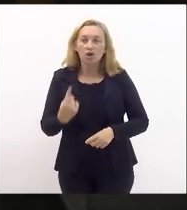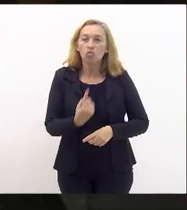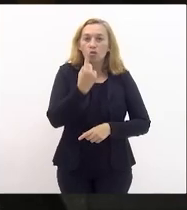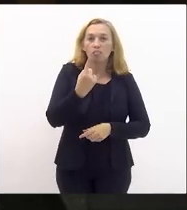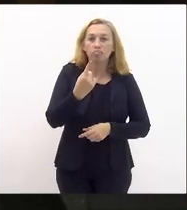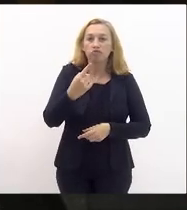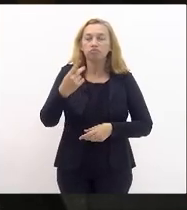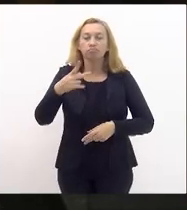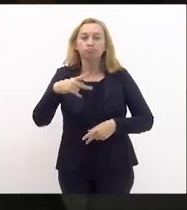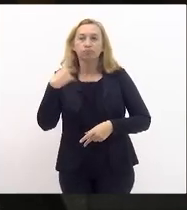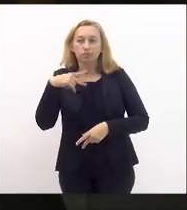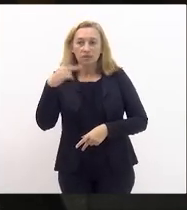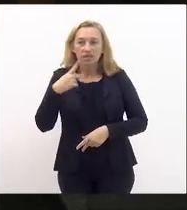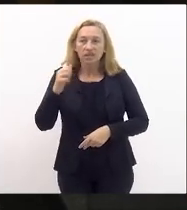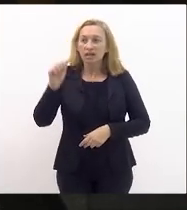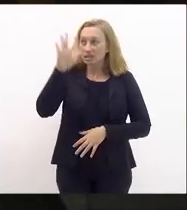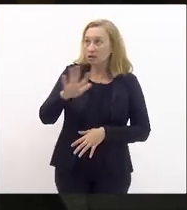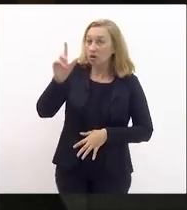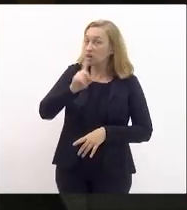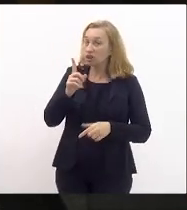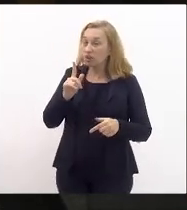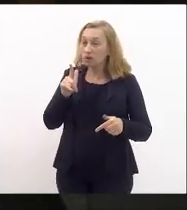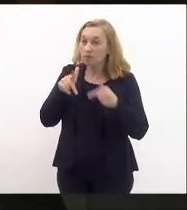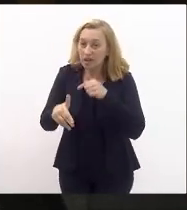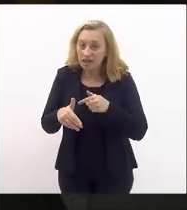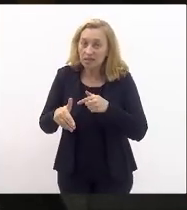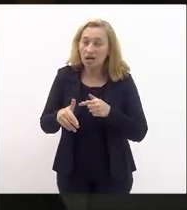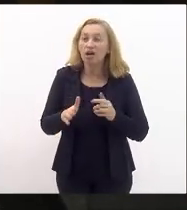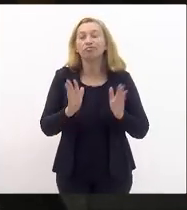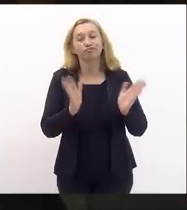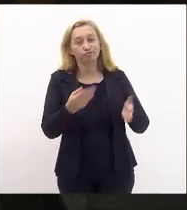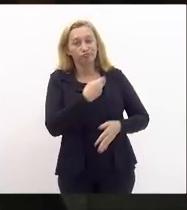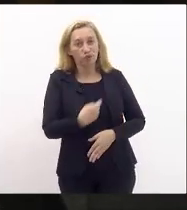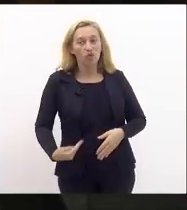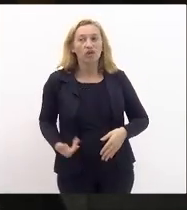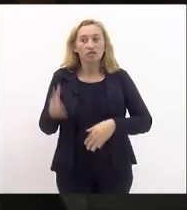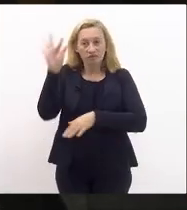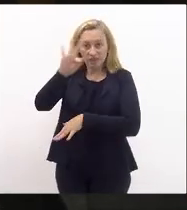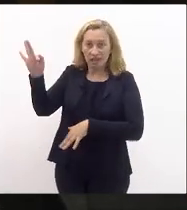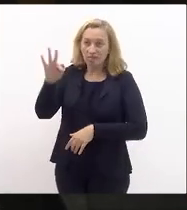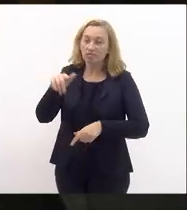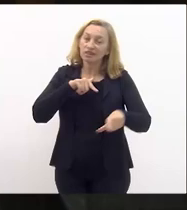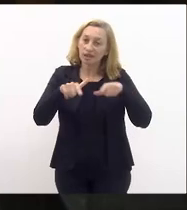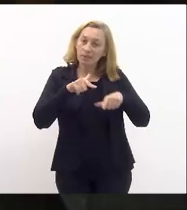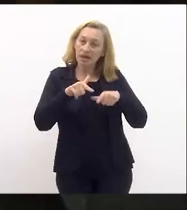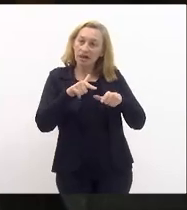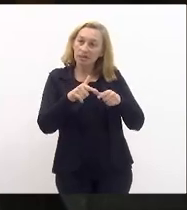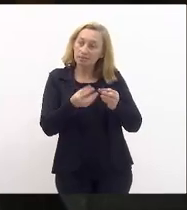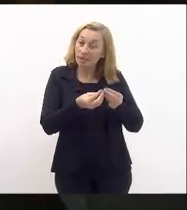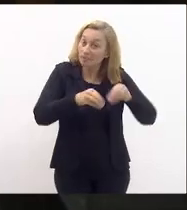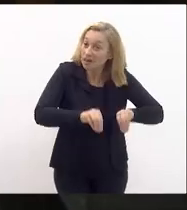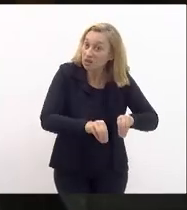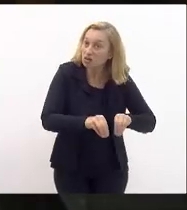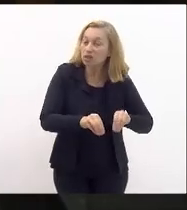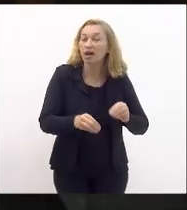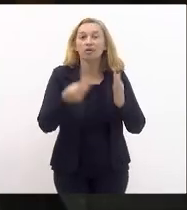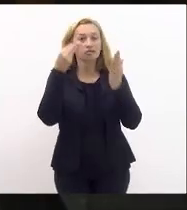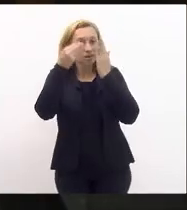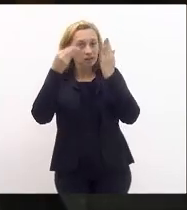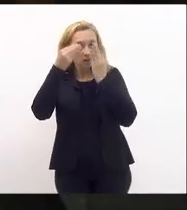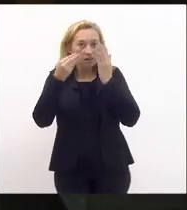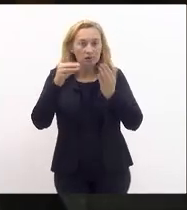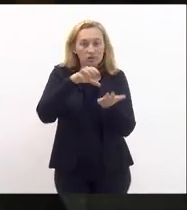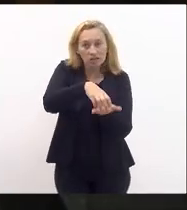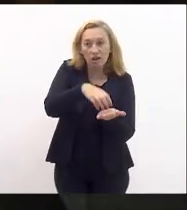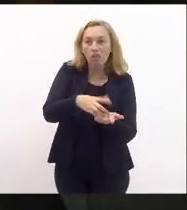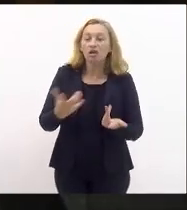nacional que não atrapalhe, porque a verdade é que hoje o governo federal tem trabalhado para desmontar a rede de atenção psicossocial.